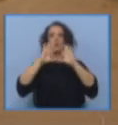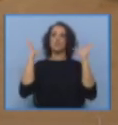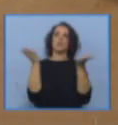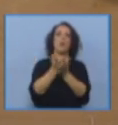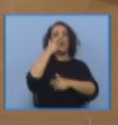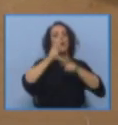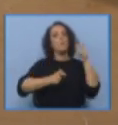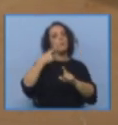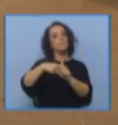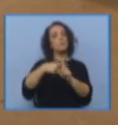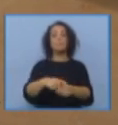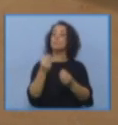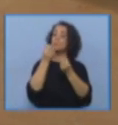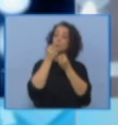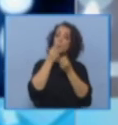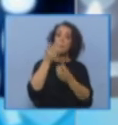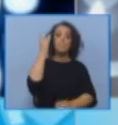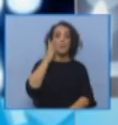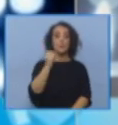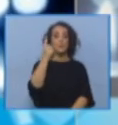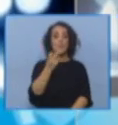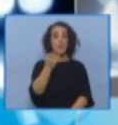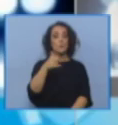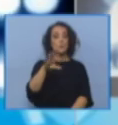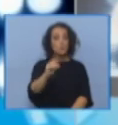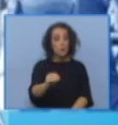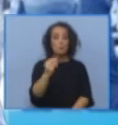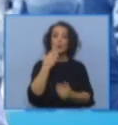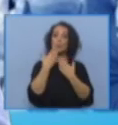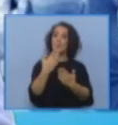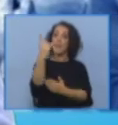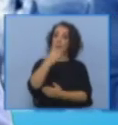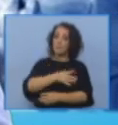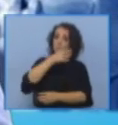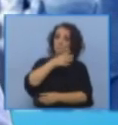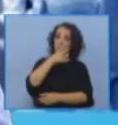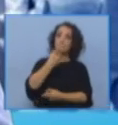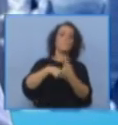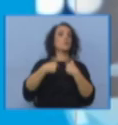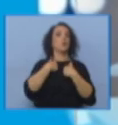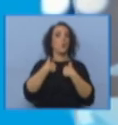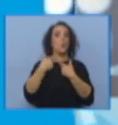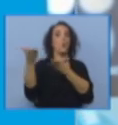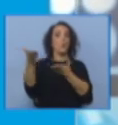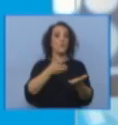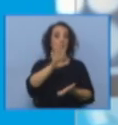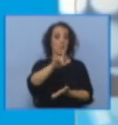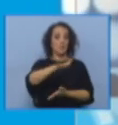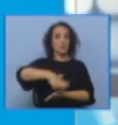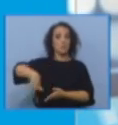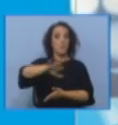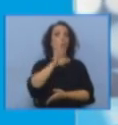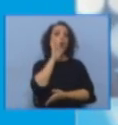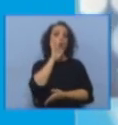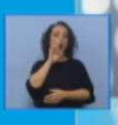humanidade. Muito bem, Padre José Agostinho, obrigado por esta partilha. Eu atrevo-me a convidar as pessoas que são aqui da região de Lisboa, se quiserem aparecer mais